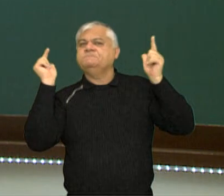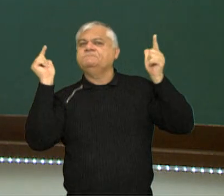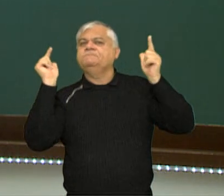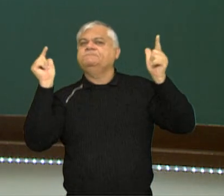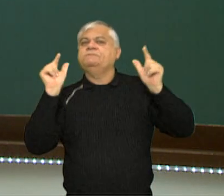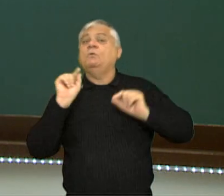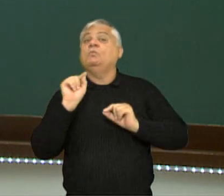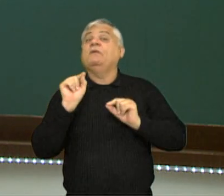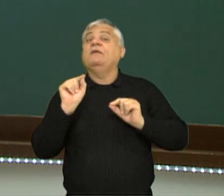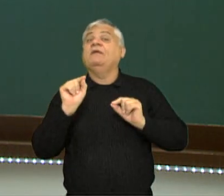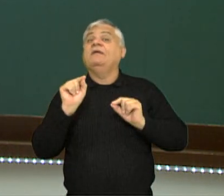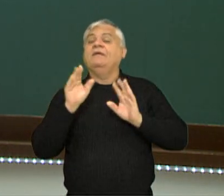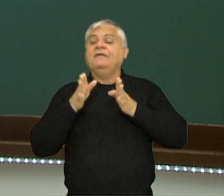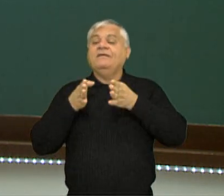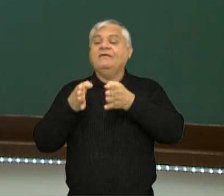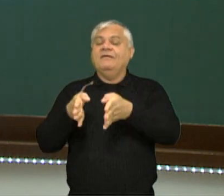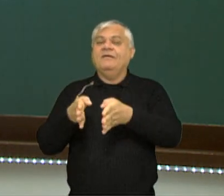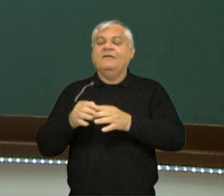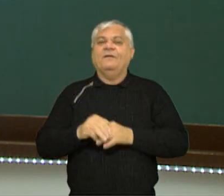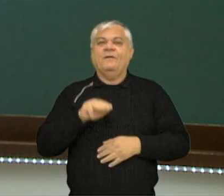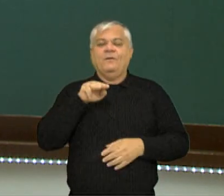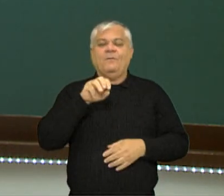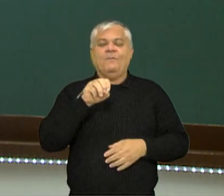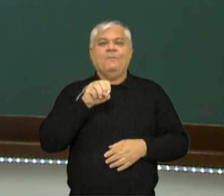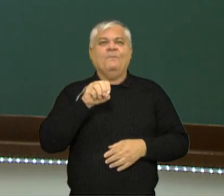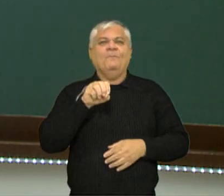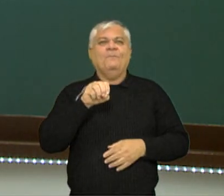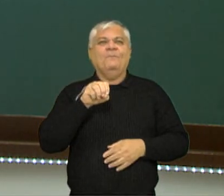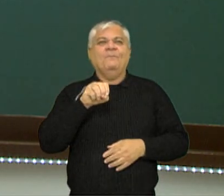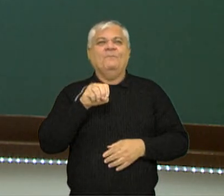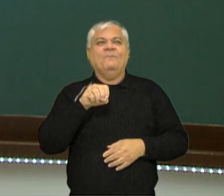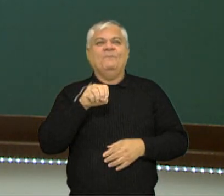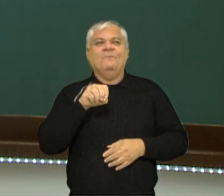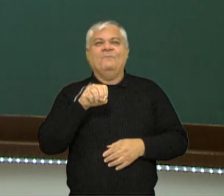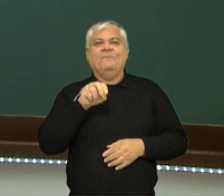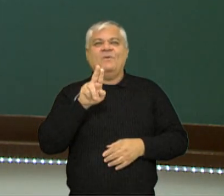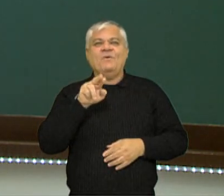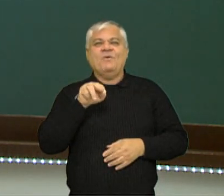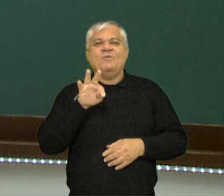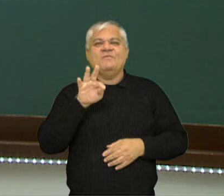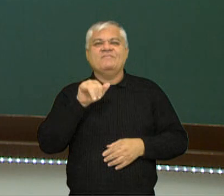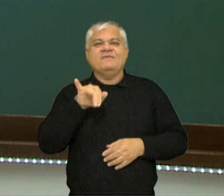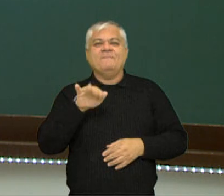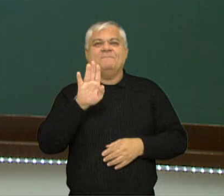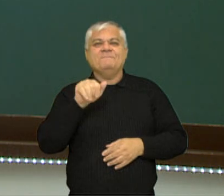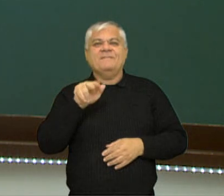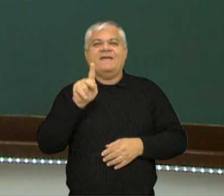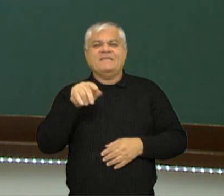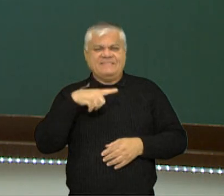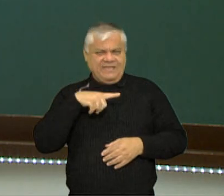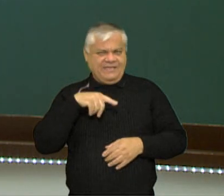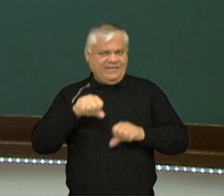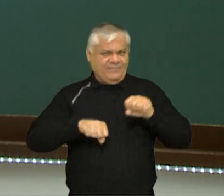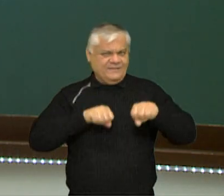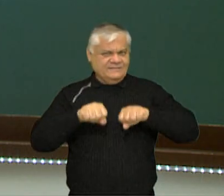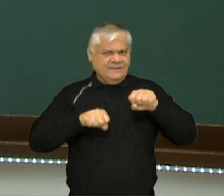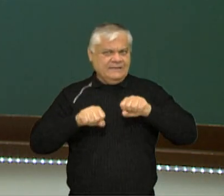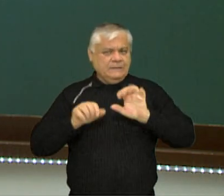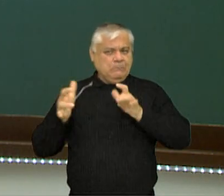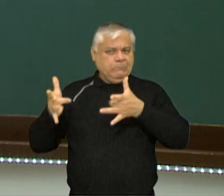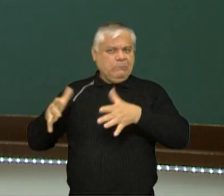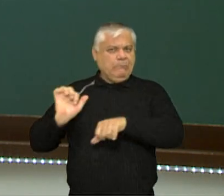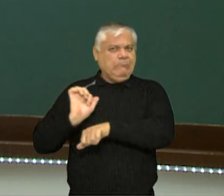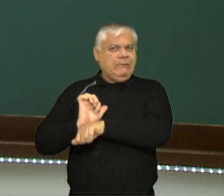vez a gente vai tratar do mountain bike. E aí, você tem uma bike aí na sua casa? Tem uma bicicleta meio parada